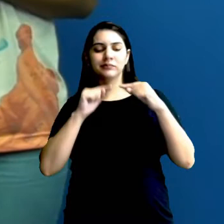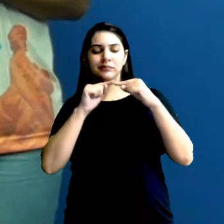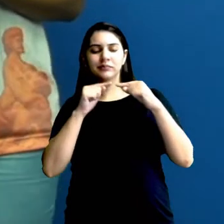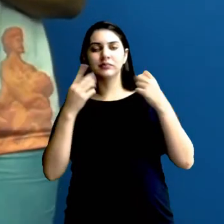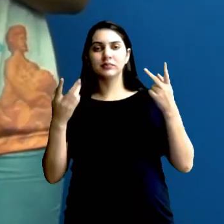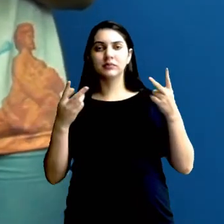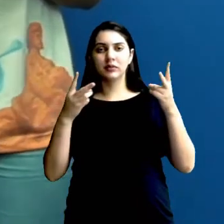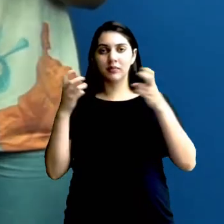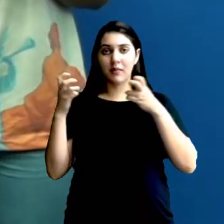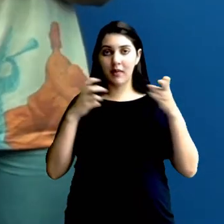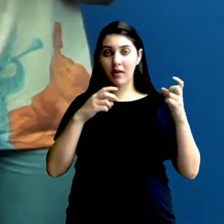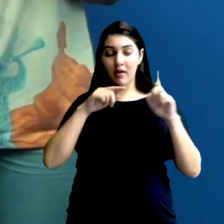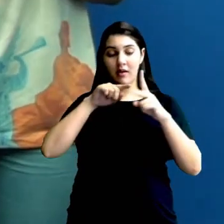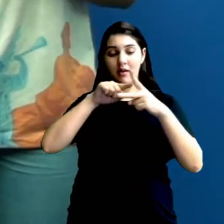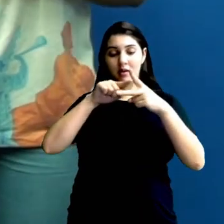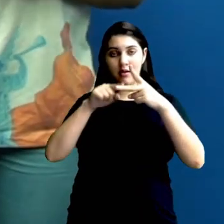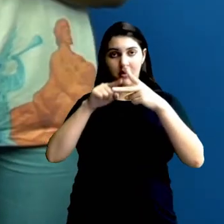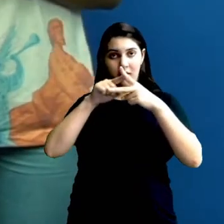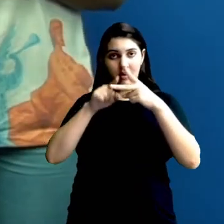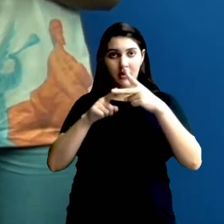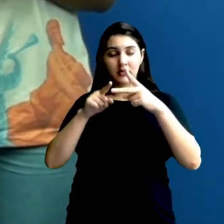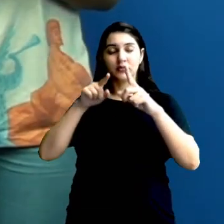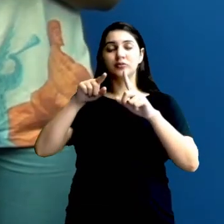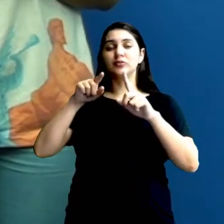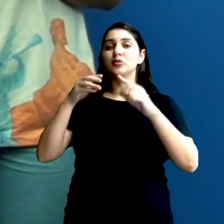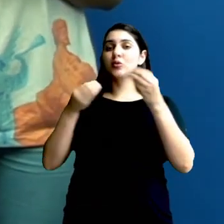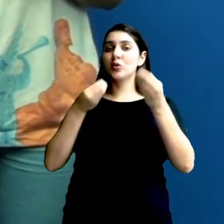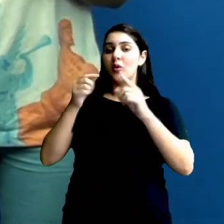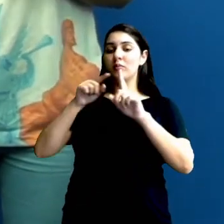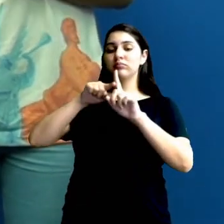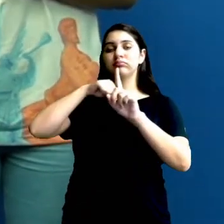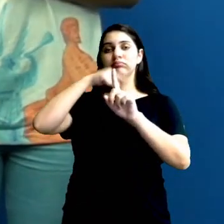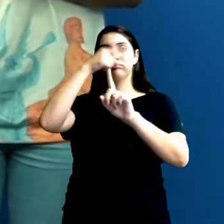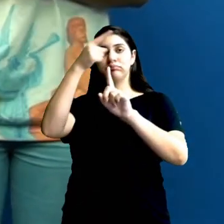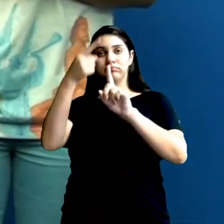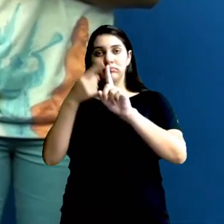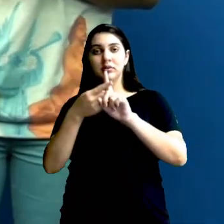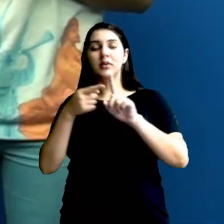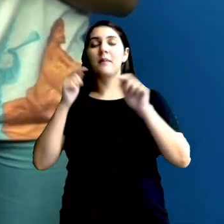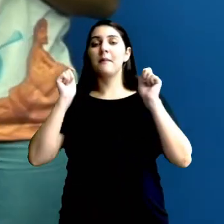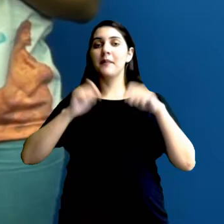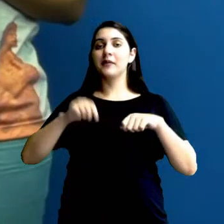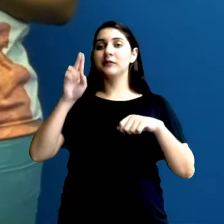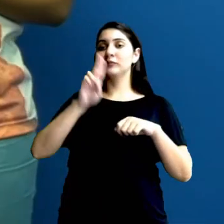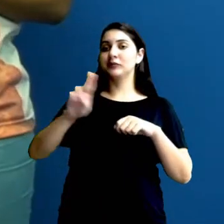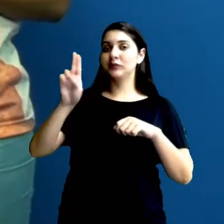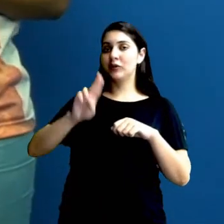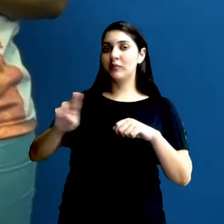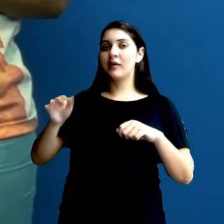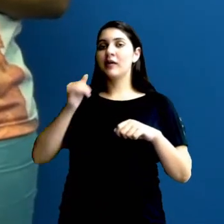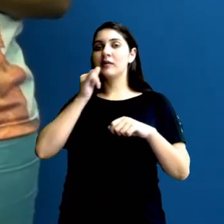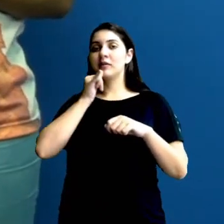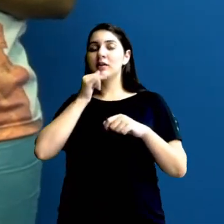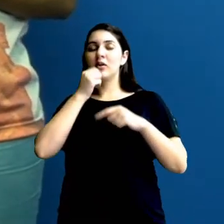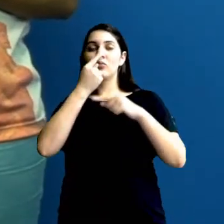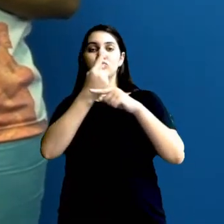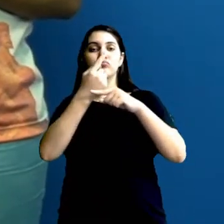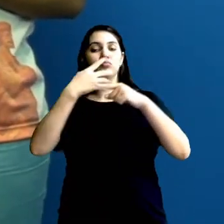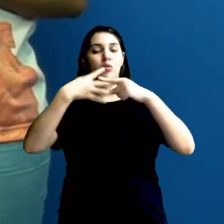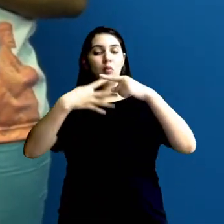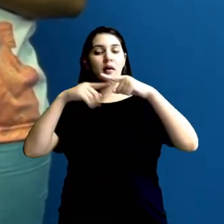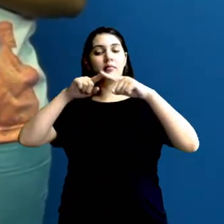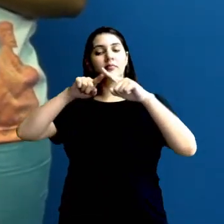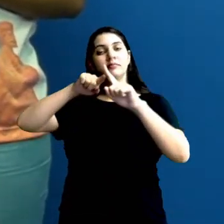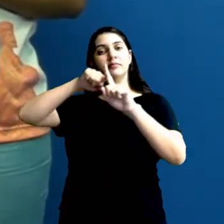identificar, certo? Ângulos através de giros e podemos nomeá-los. 1/4 de volta